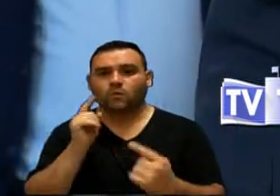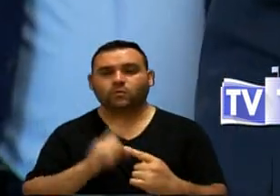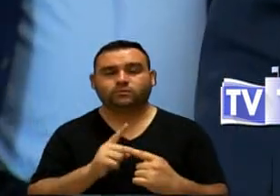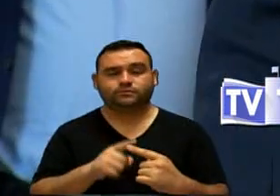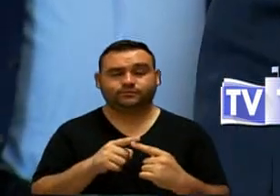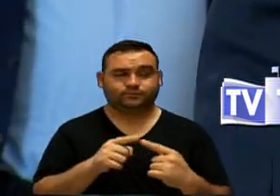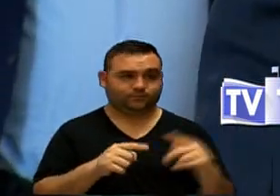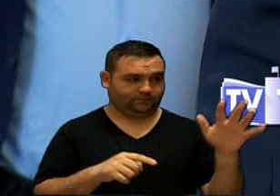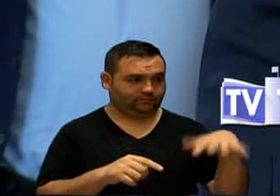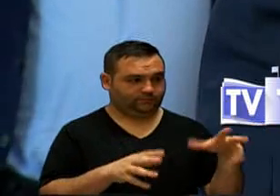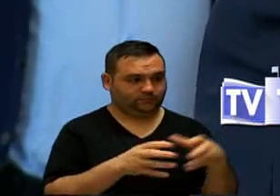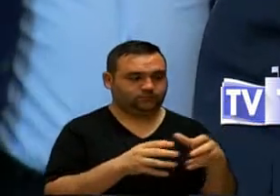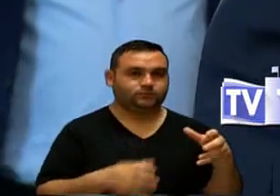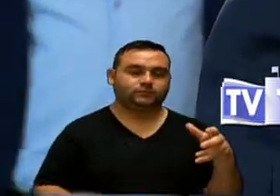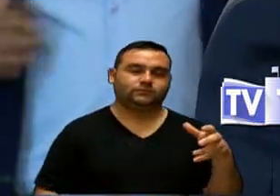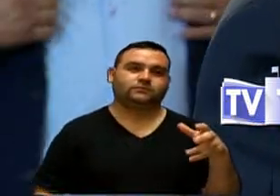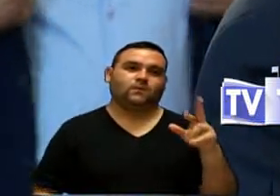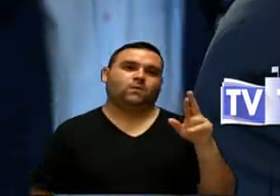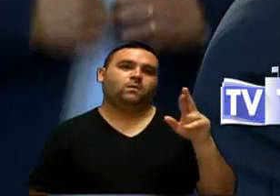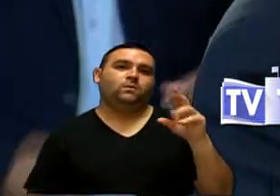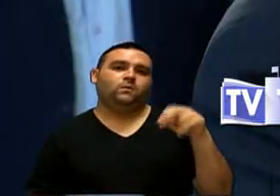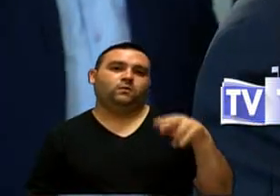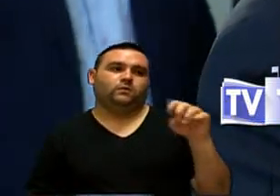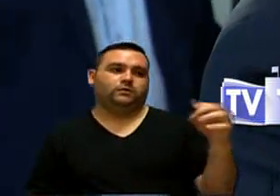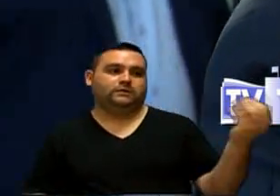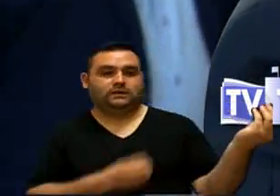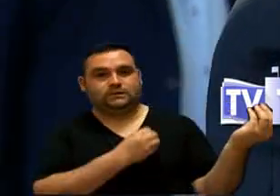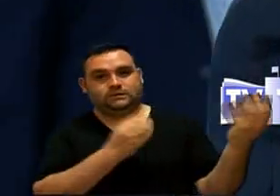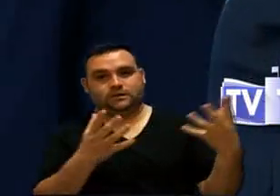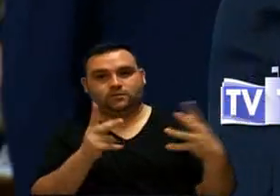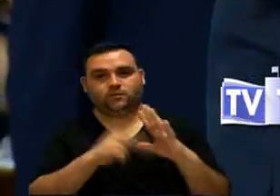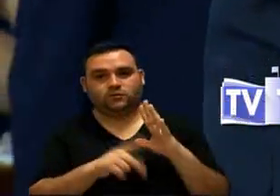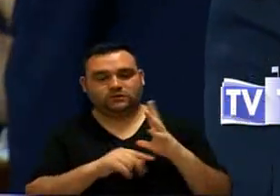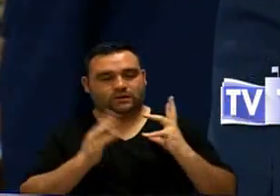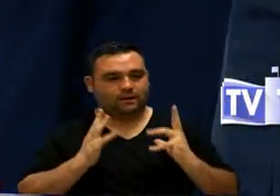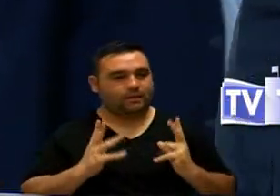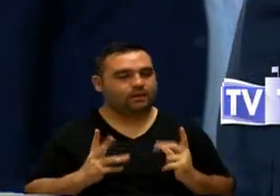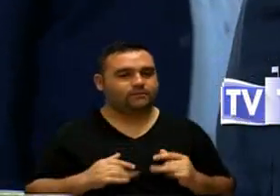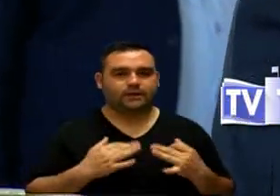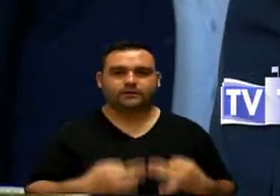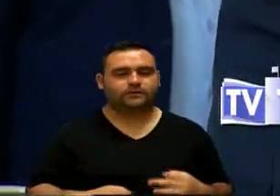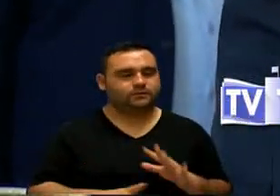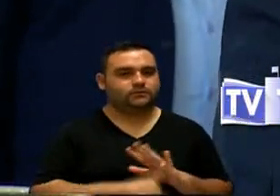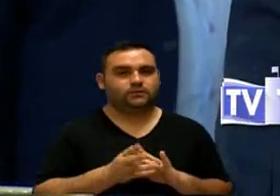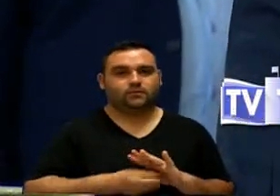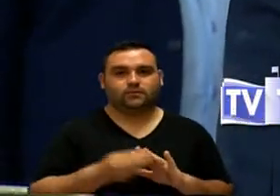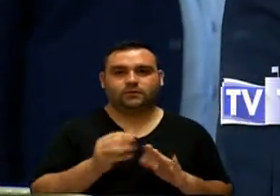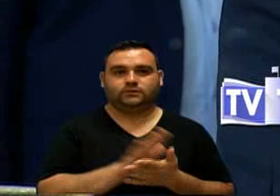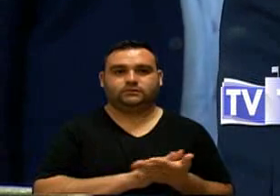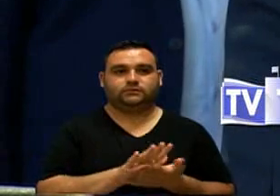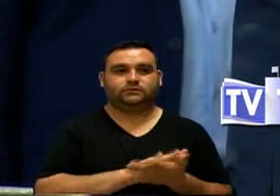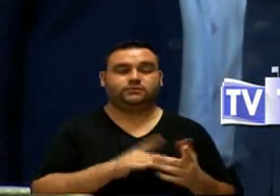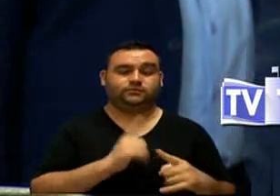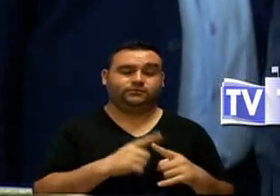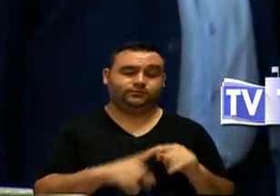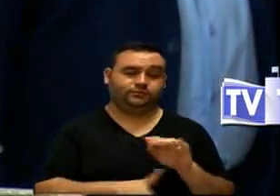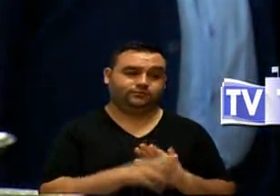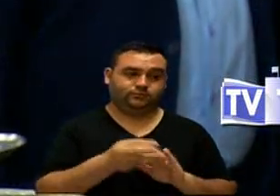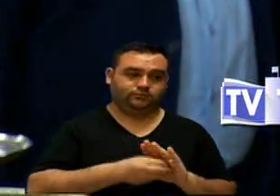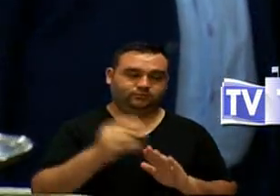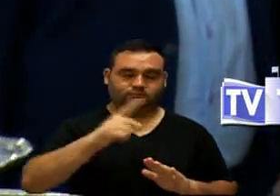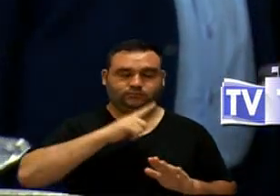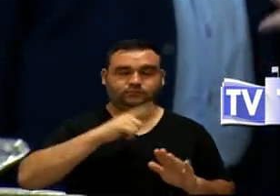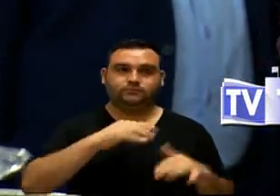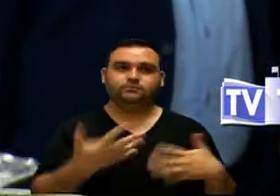vão, e o Ronald vai mandar de lá para cá um projeto limpo, sem emenda, que infelizmente eu coloquei emenda e